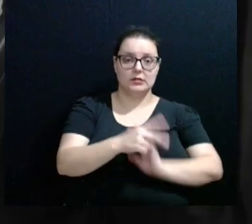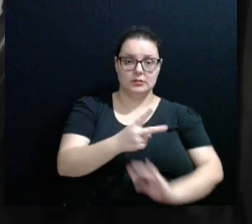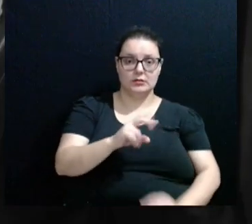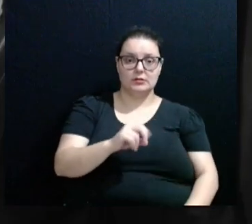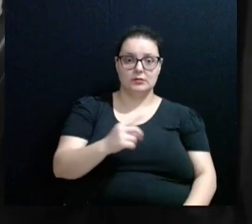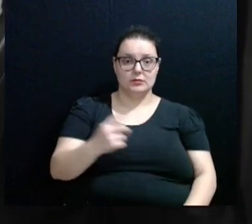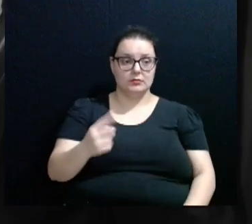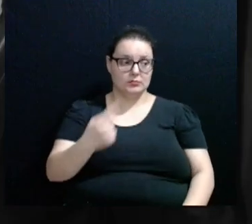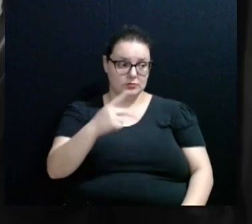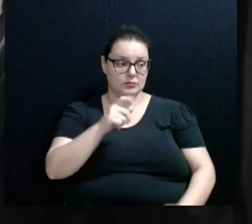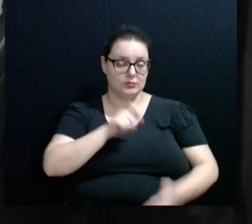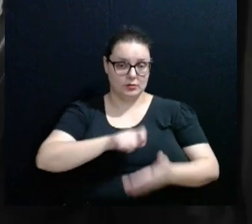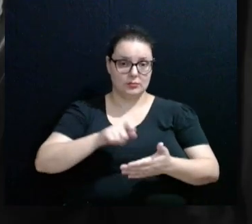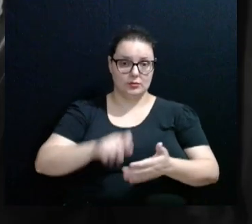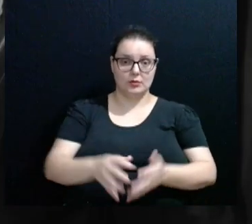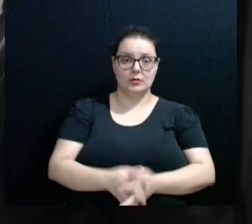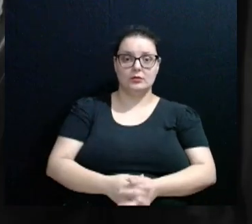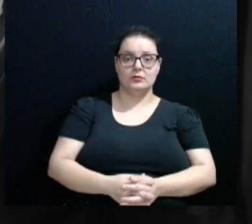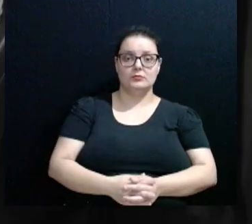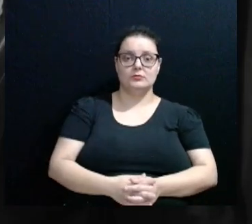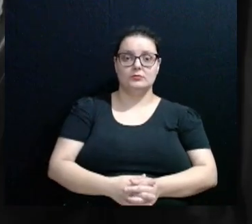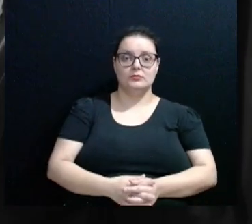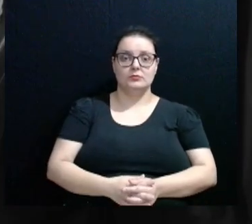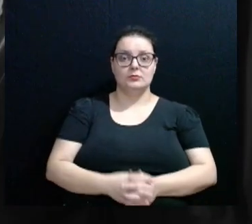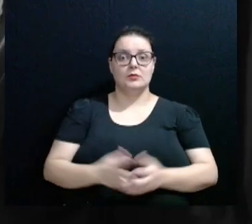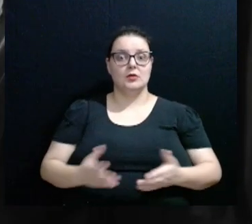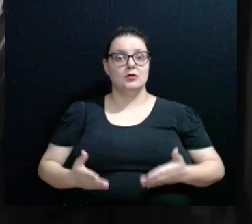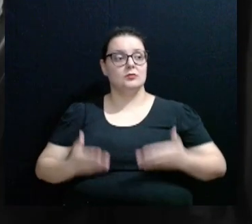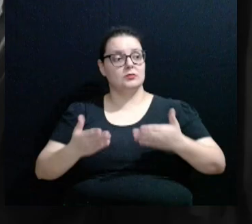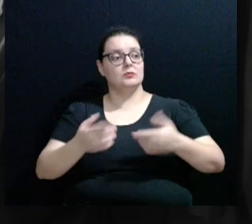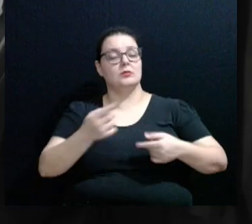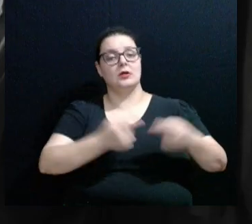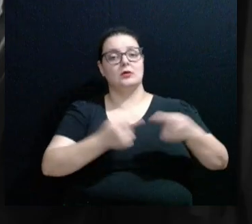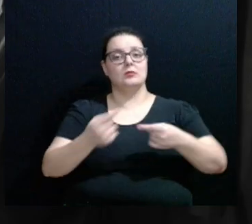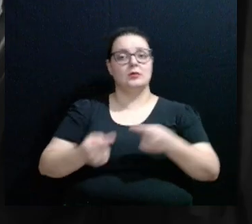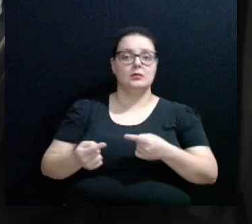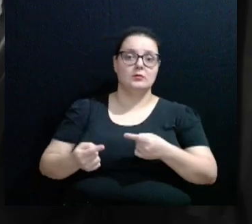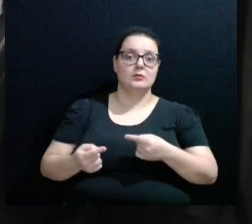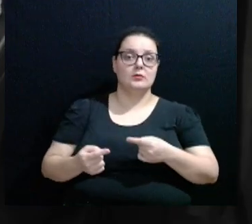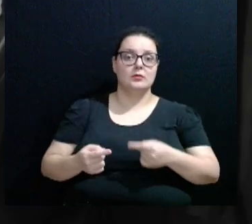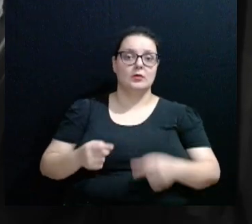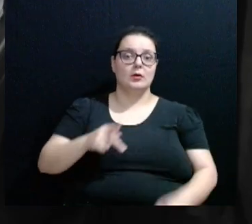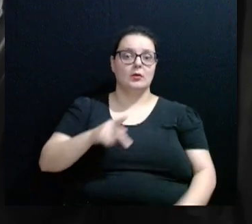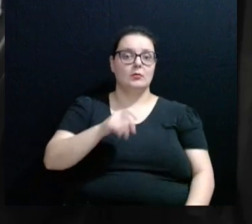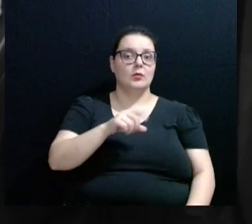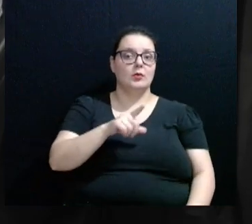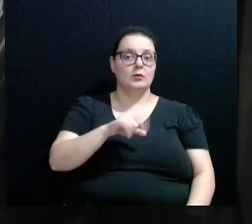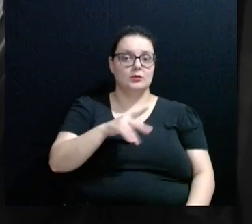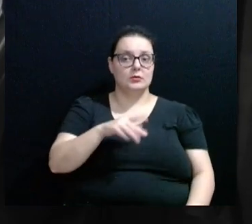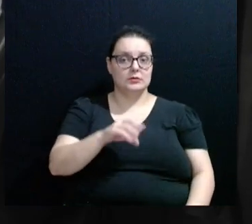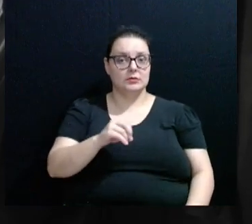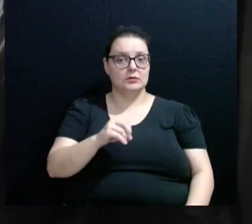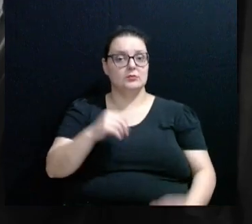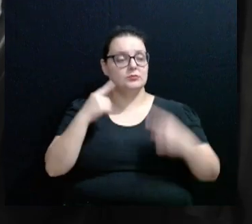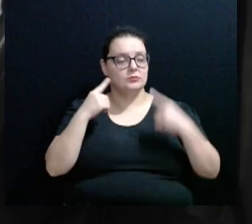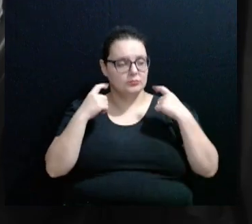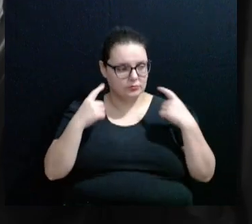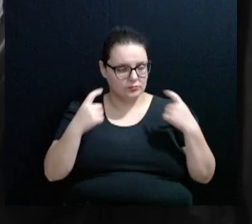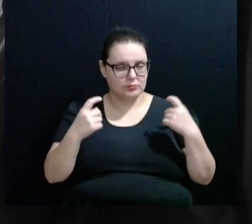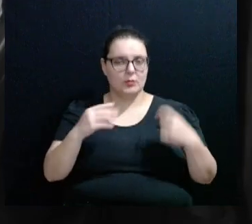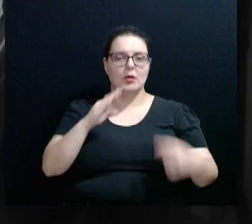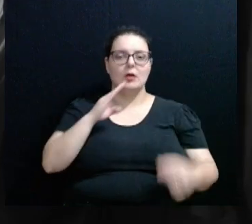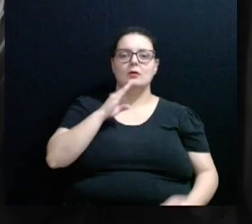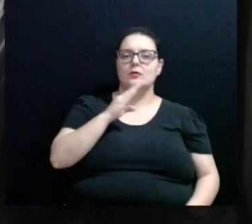sua autoria, que era, você trouxe para cá um debate sobre a questão da poluição sonora, pessoal de